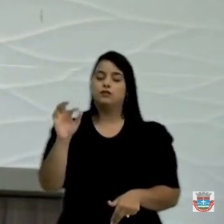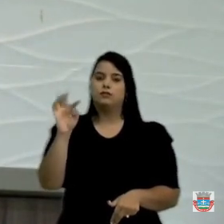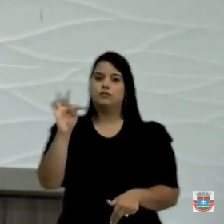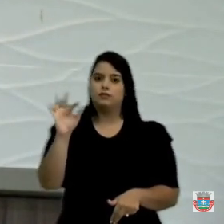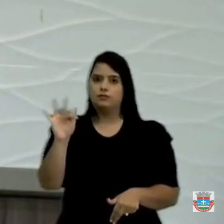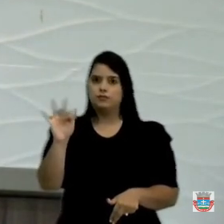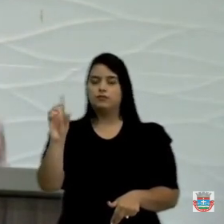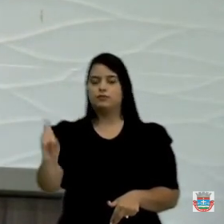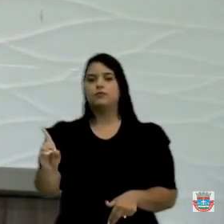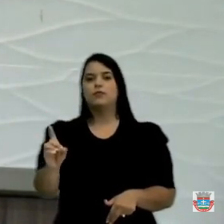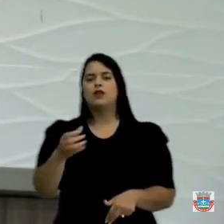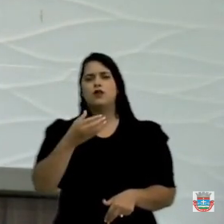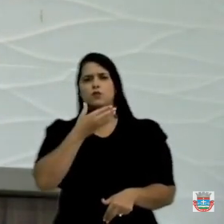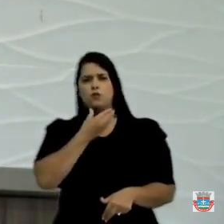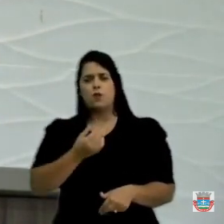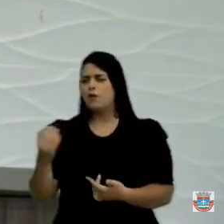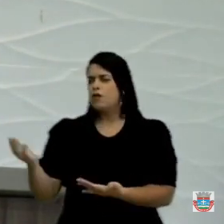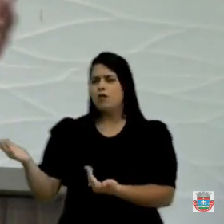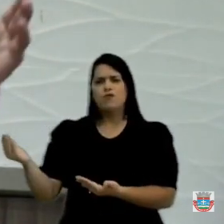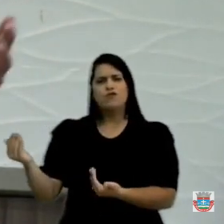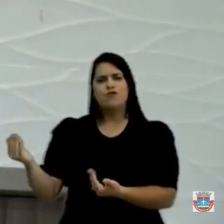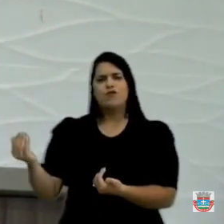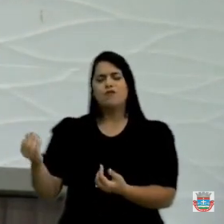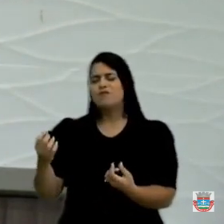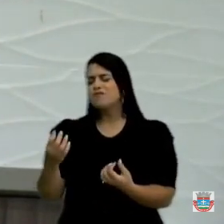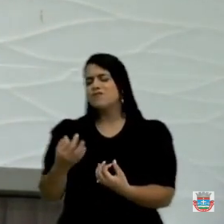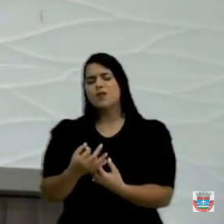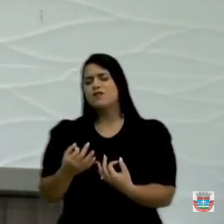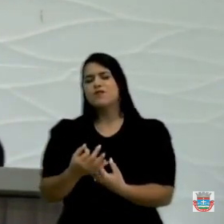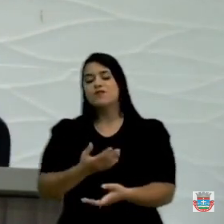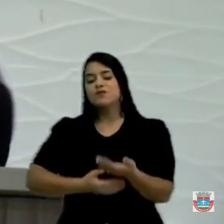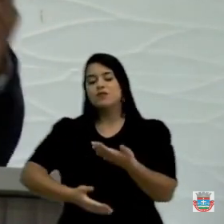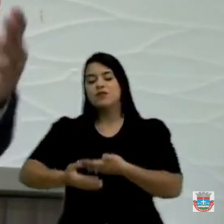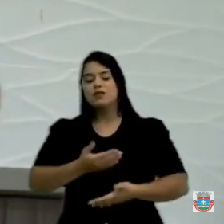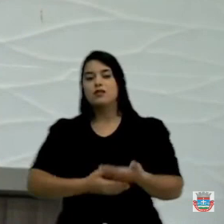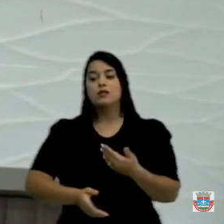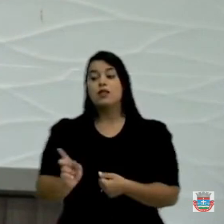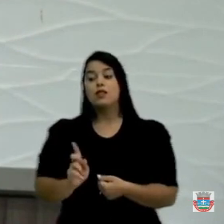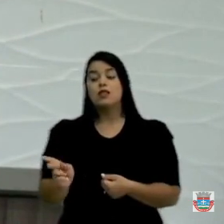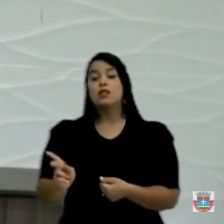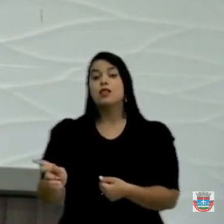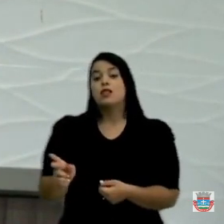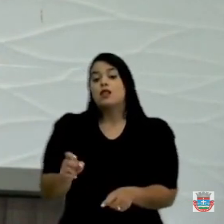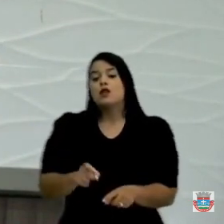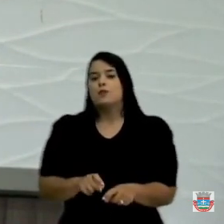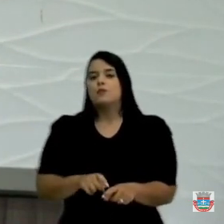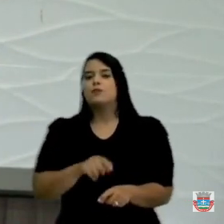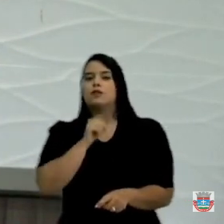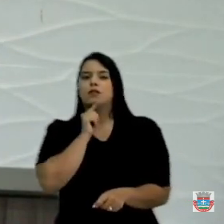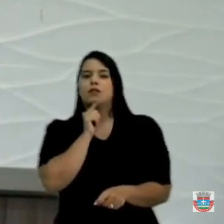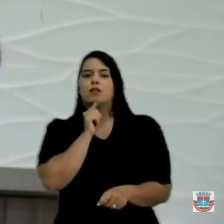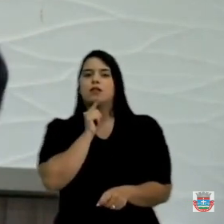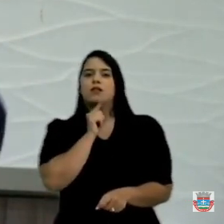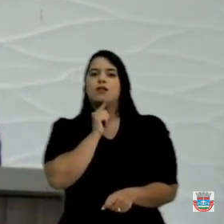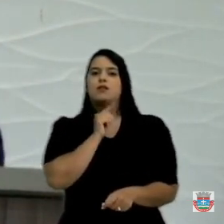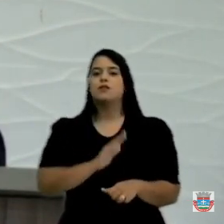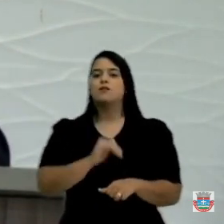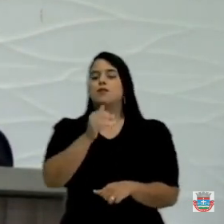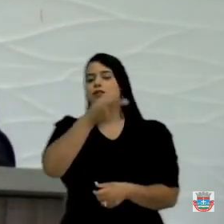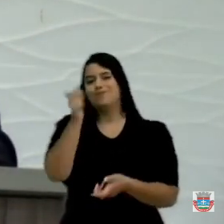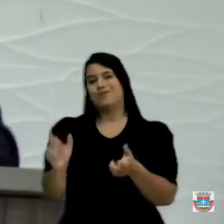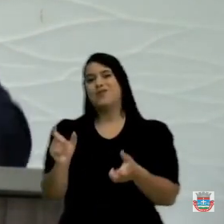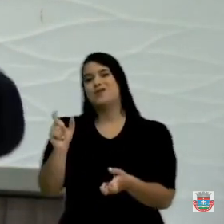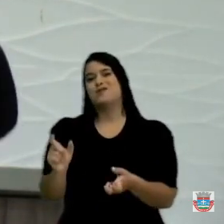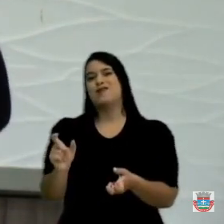jovem brilhante, atendendo. Você sabe quem sempre vai ali para o oftalmologista ali em Garanhuns é mais pessoas de